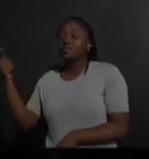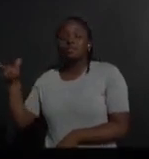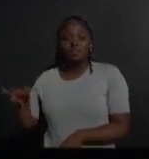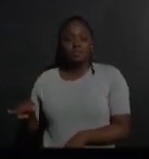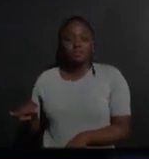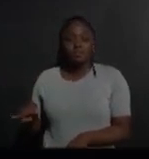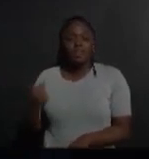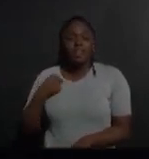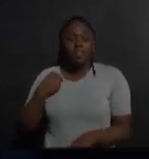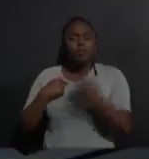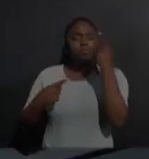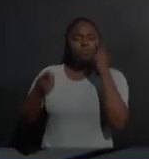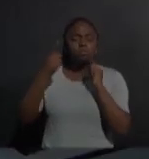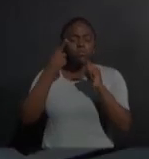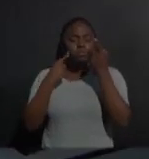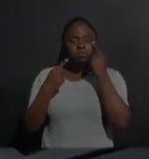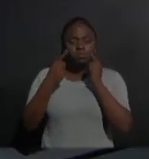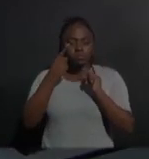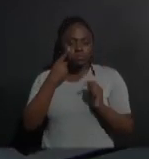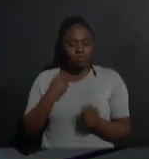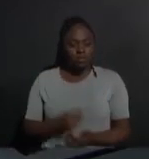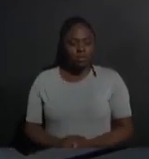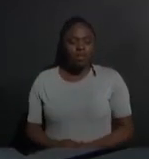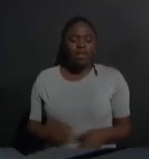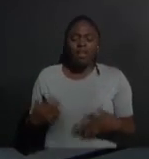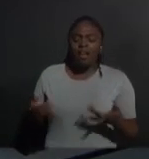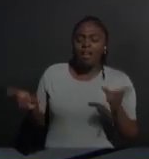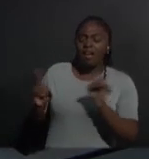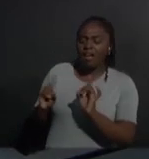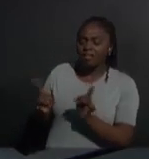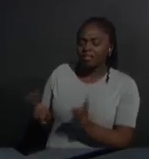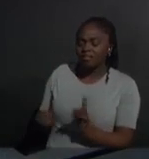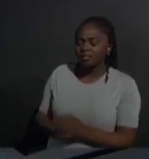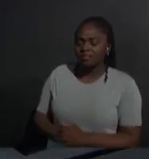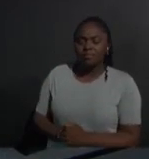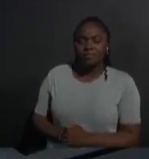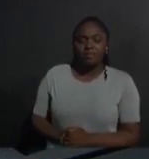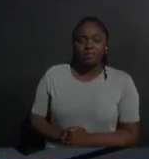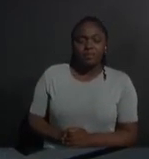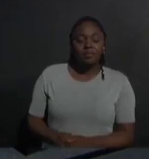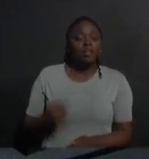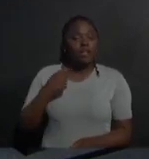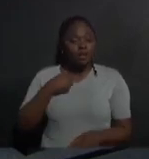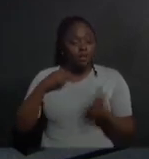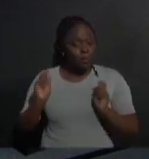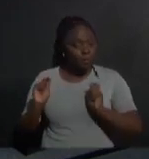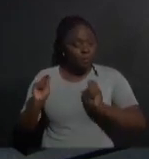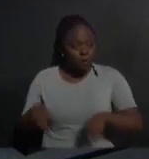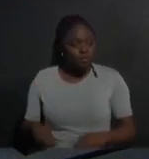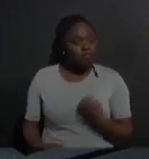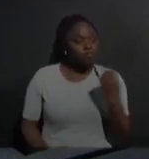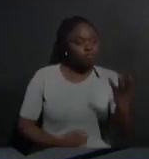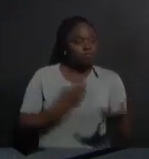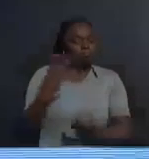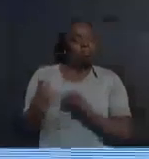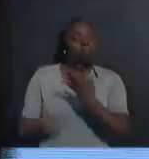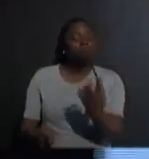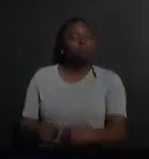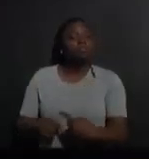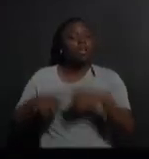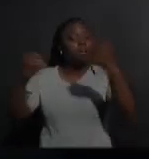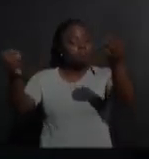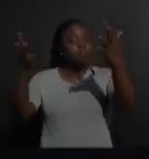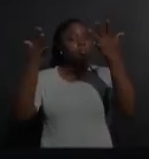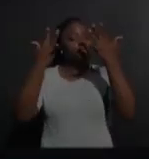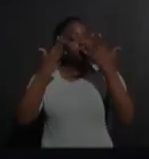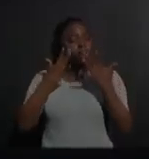E eu estou aqui chorando. Ah não, o partir do pão, eu posso dar, porque Deus me abençoou. Pode ser que Ele tenha